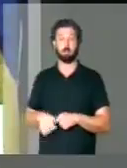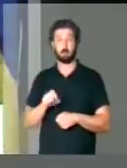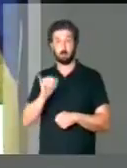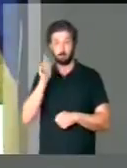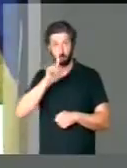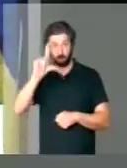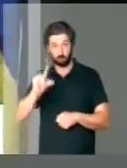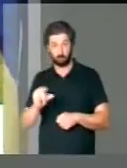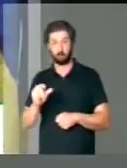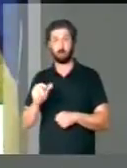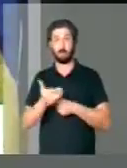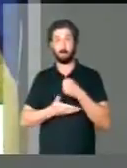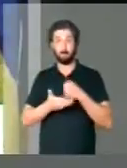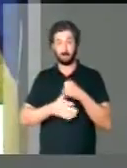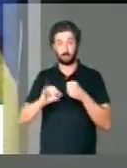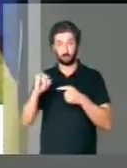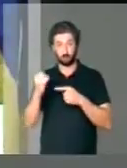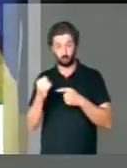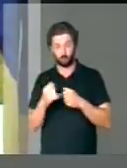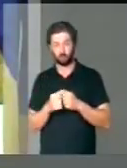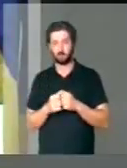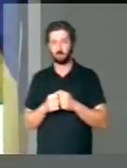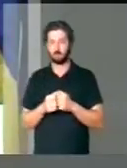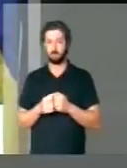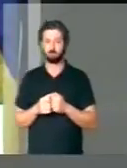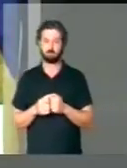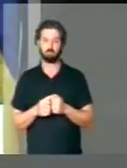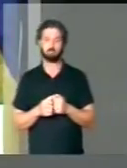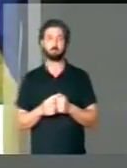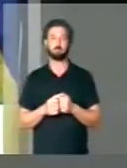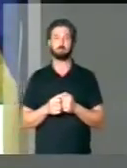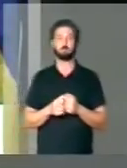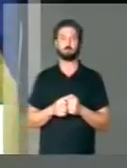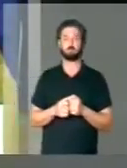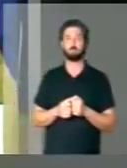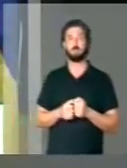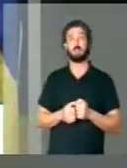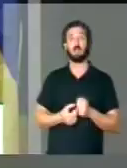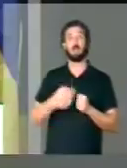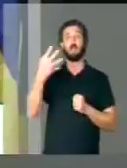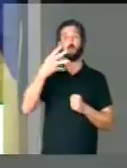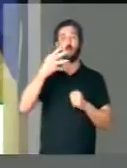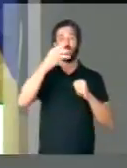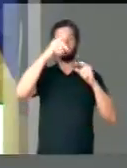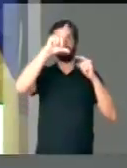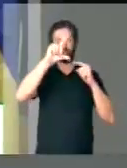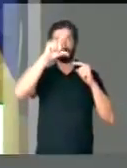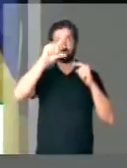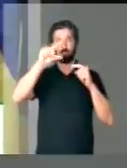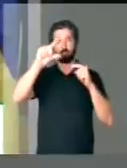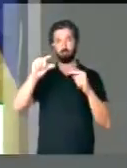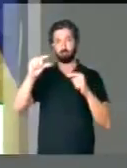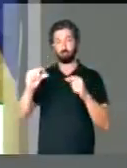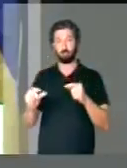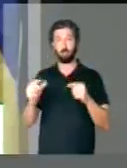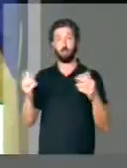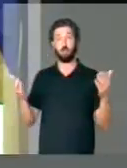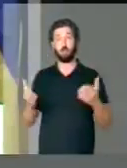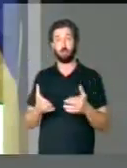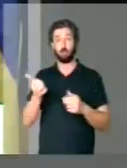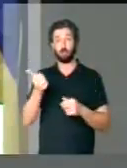você diminui a taxa básica de juros, que já teve a 4ª queda consecutiva, chegando hoje